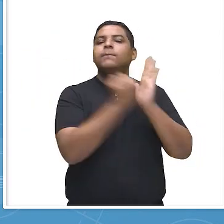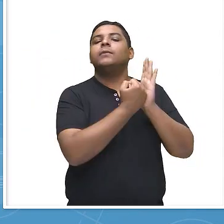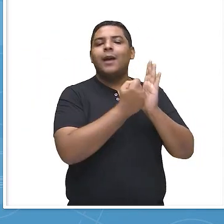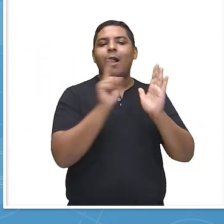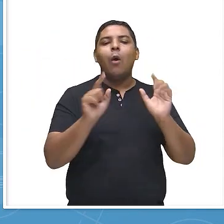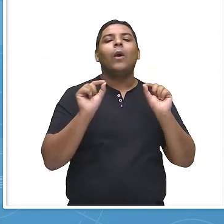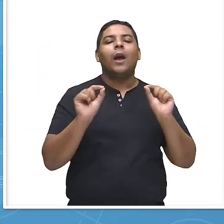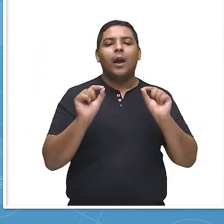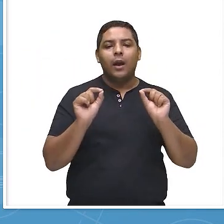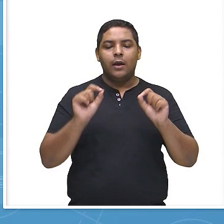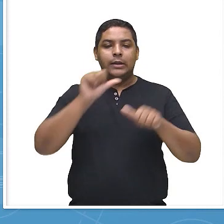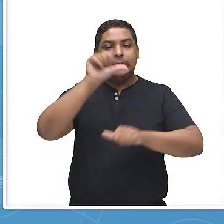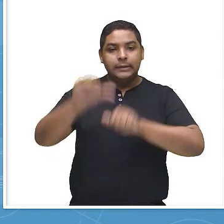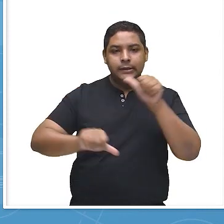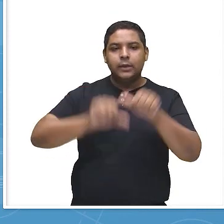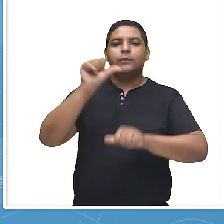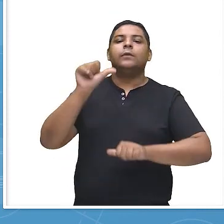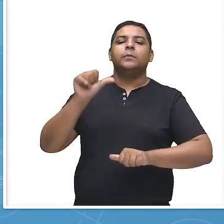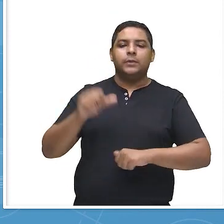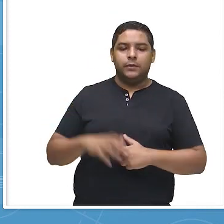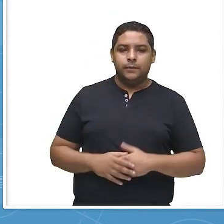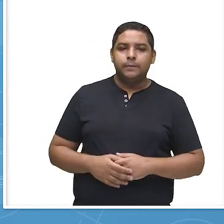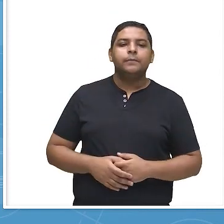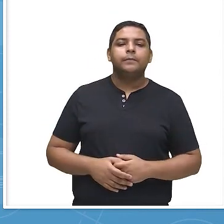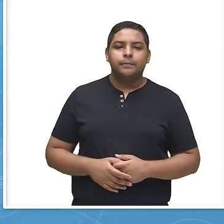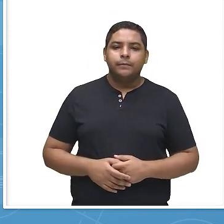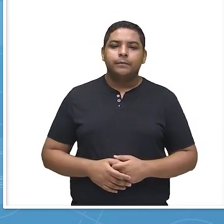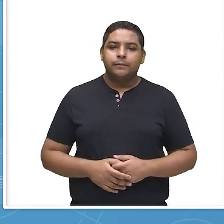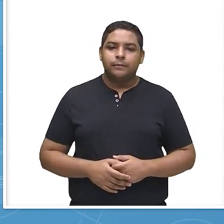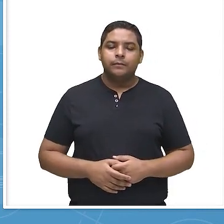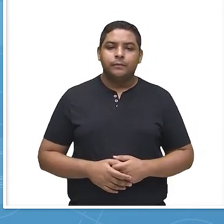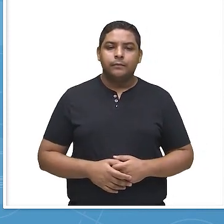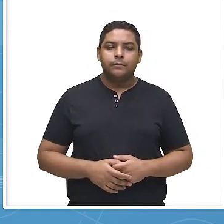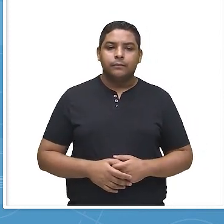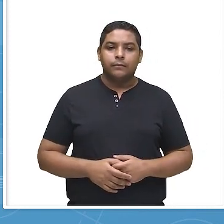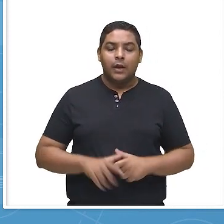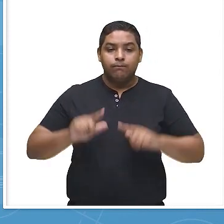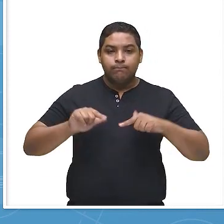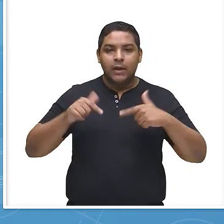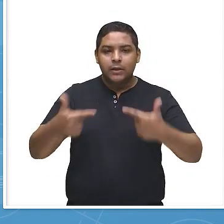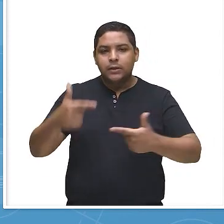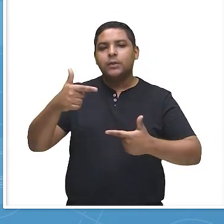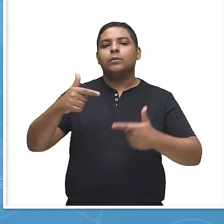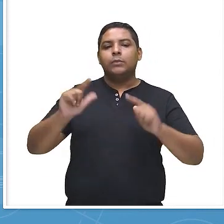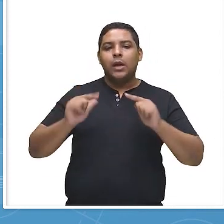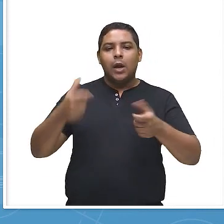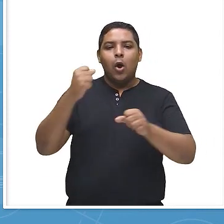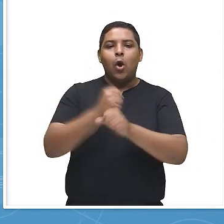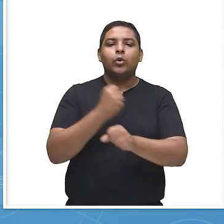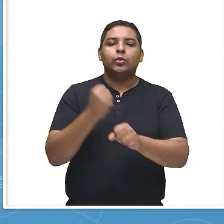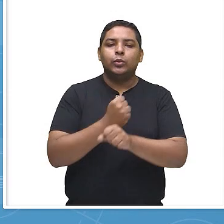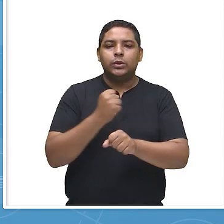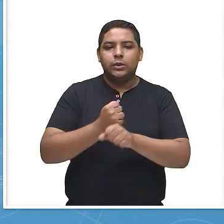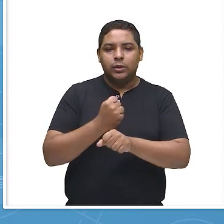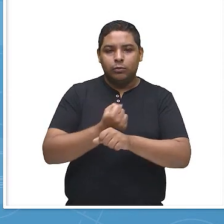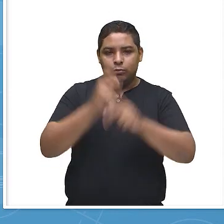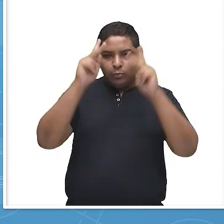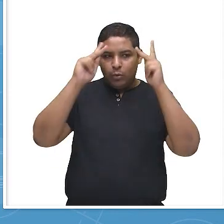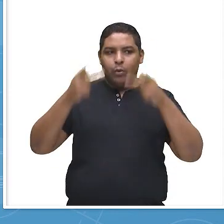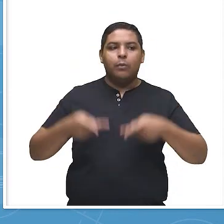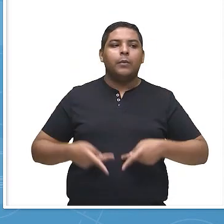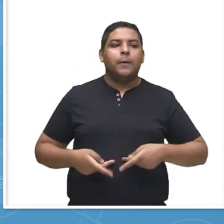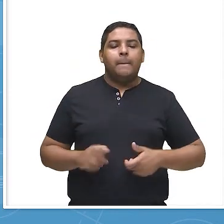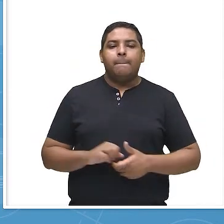dessa paisagem a partir da ação humana. Quer dizer, o tempo foi passando e as